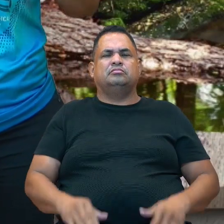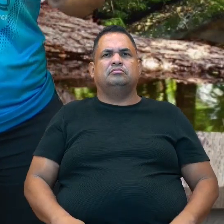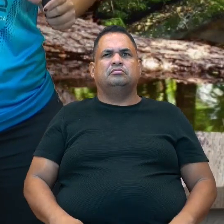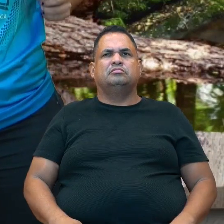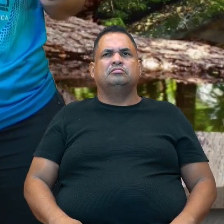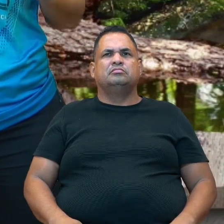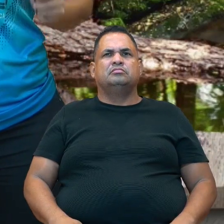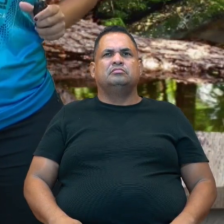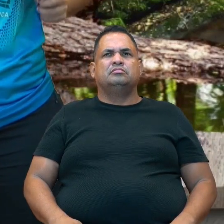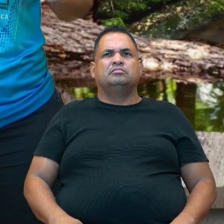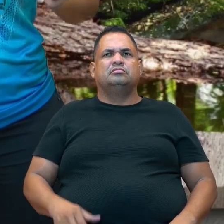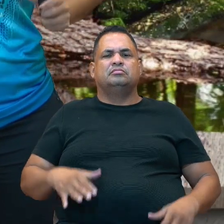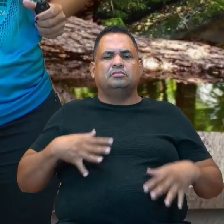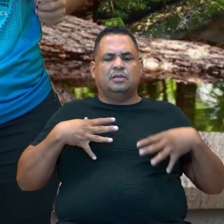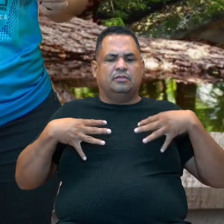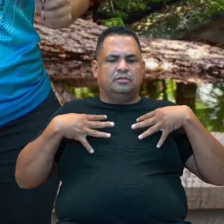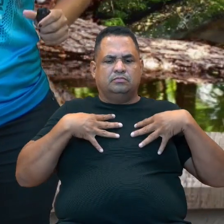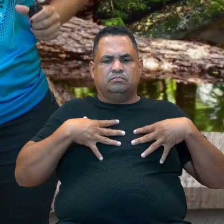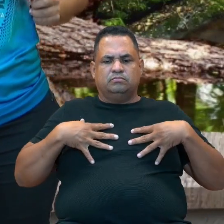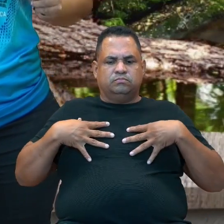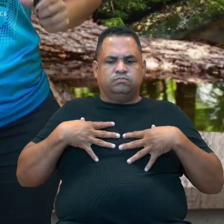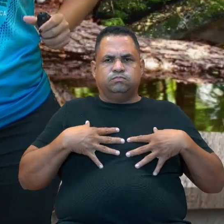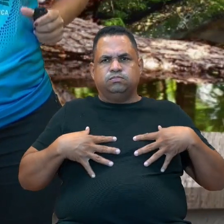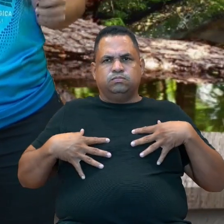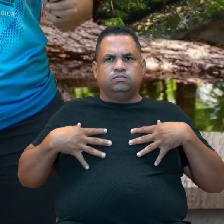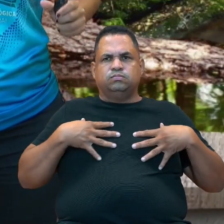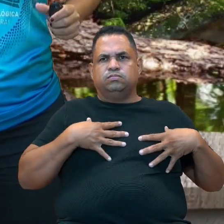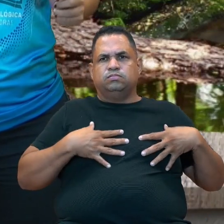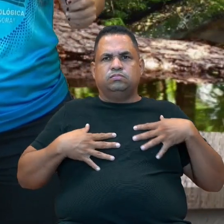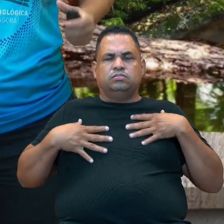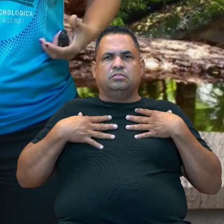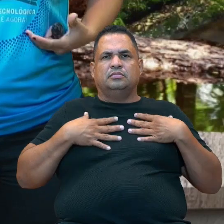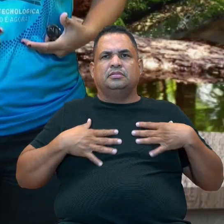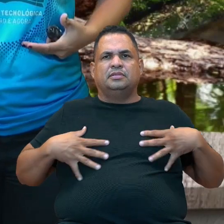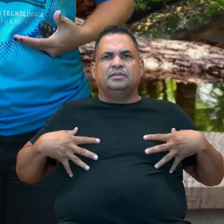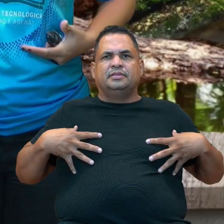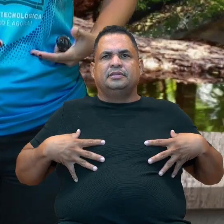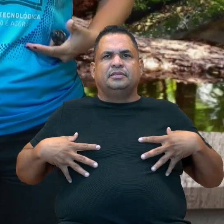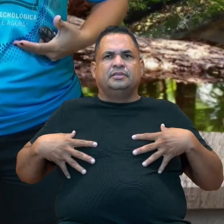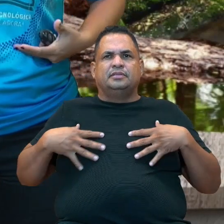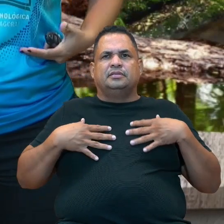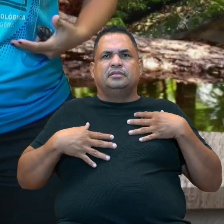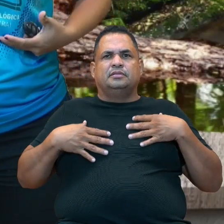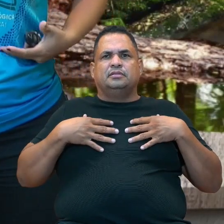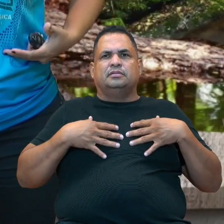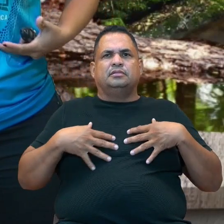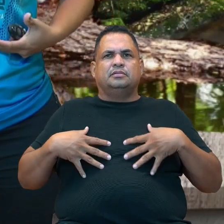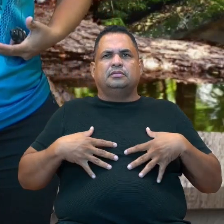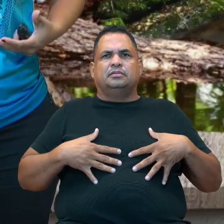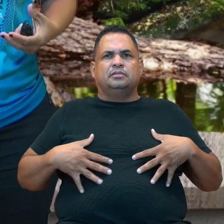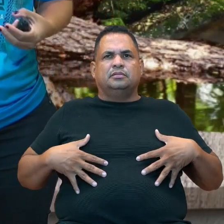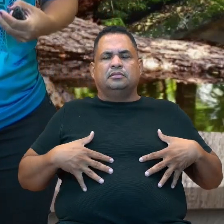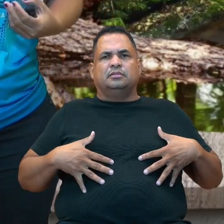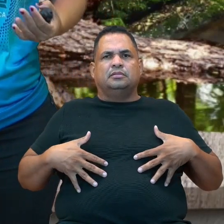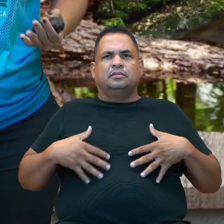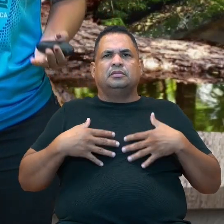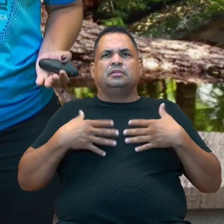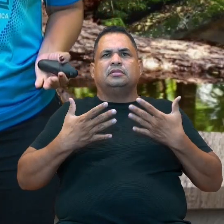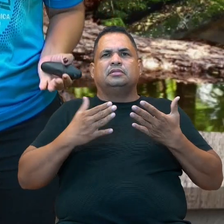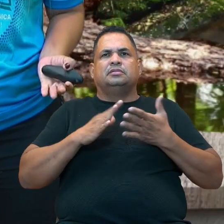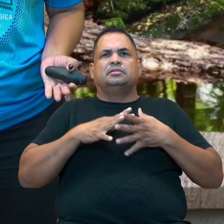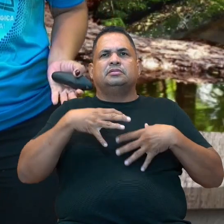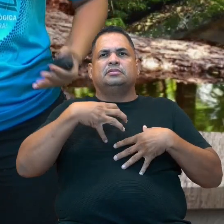vão massageando, fazendo aquela massagem, né? Que vai escorregando pro ventrezinho dela, e ela se